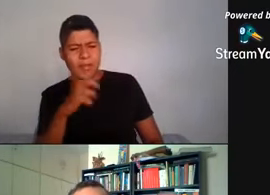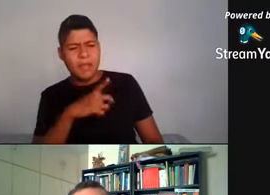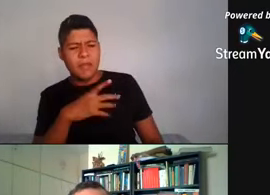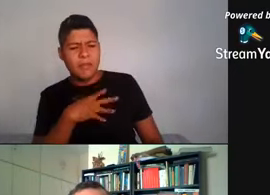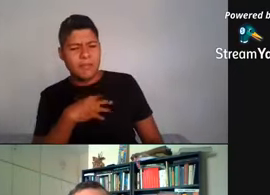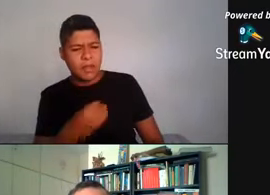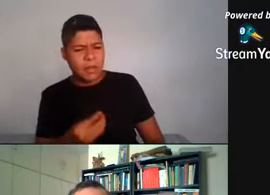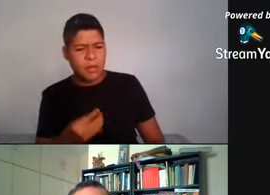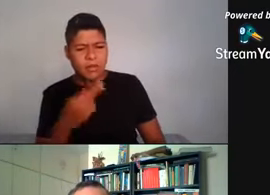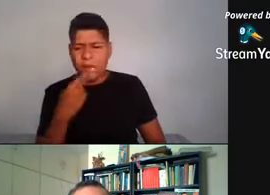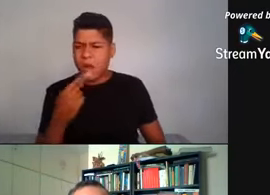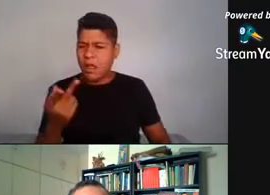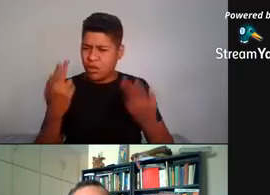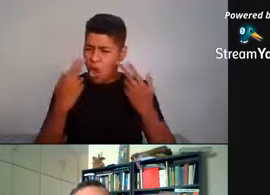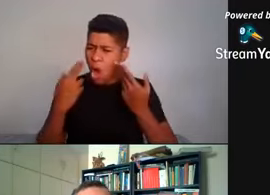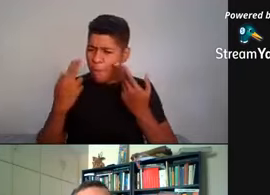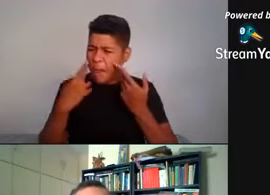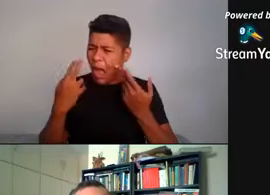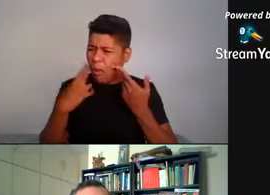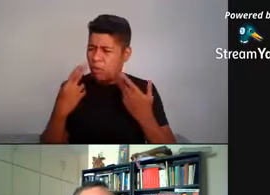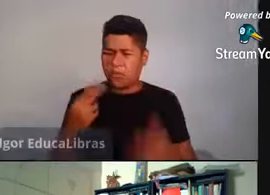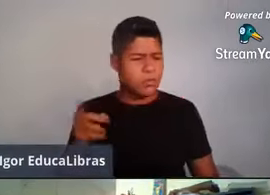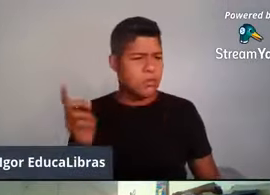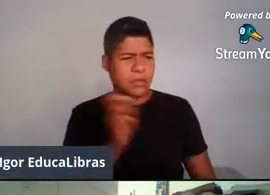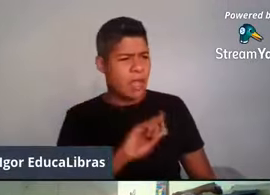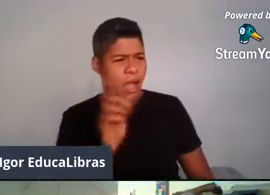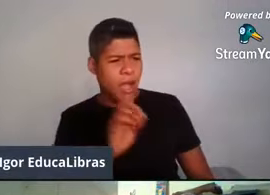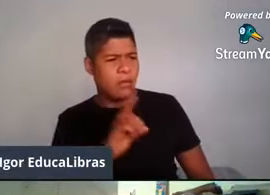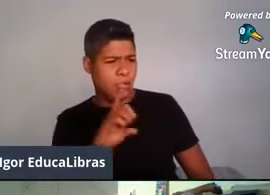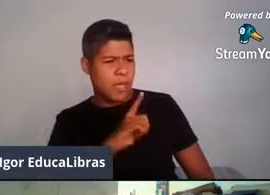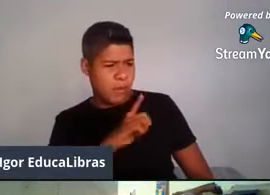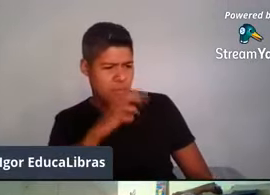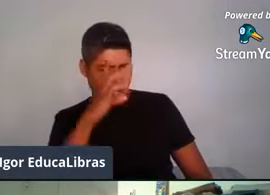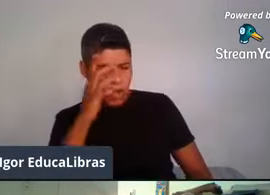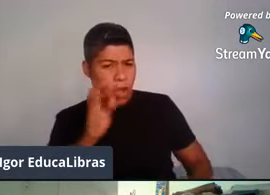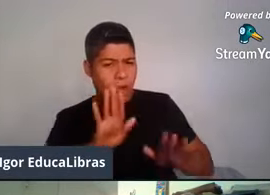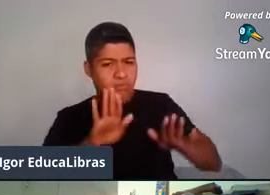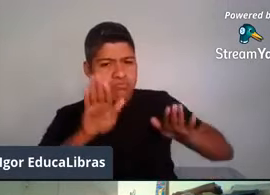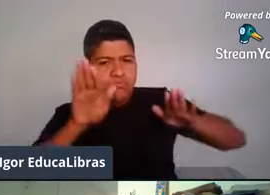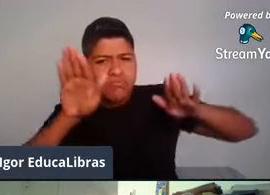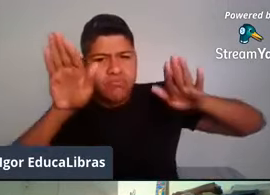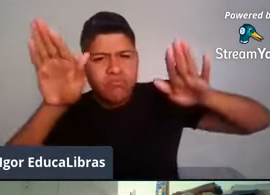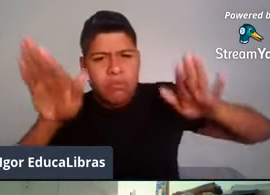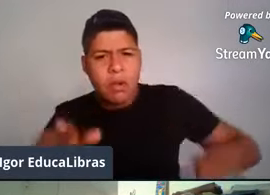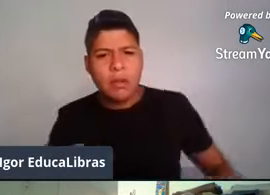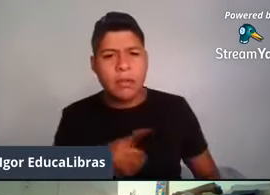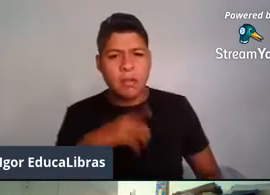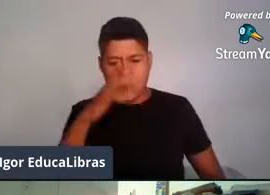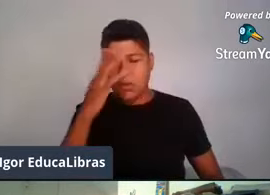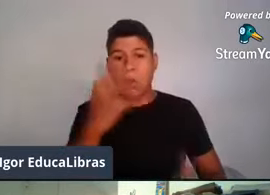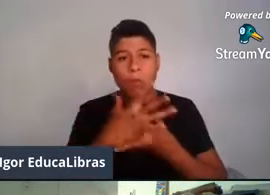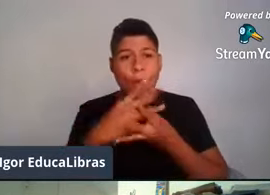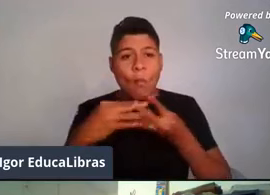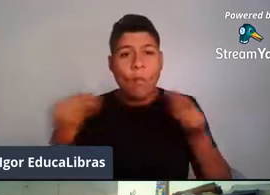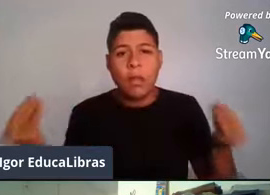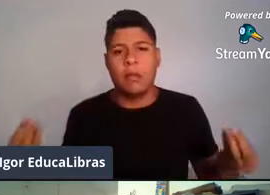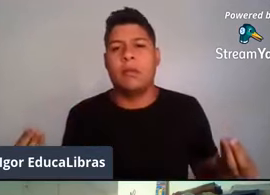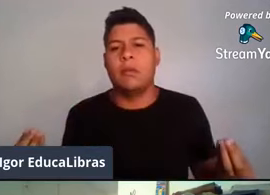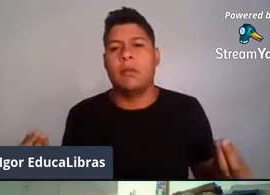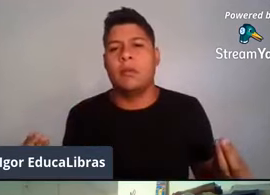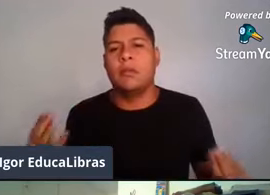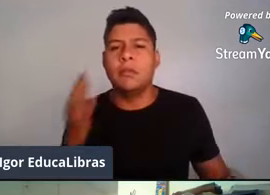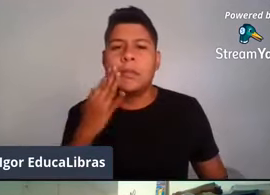são normais? E eu falo, não, tem um que voa, tem outro que some. Quer dizer, tamanho é